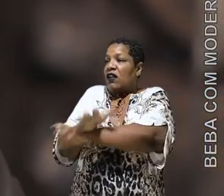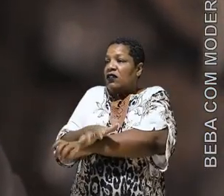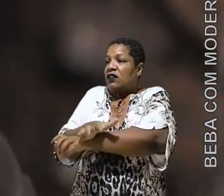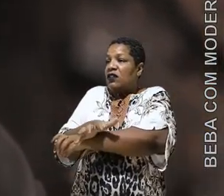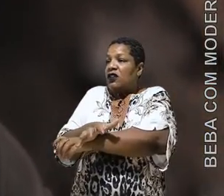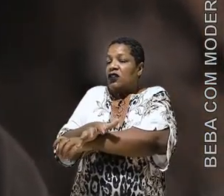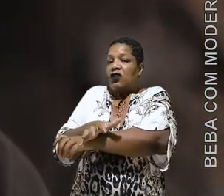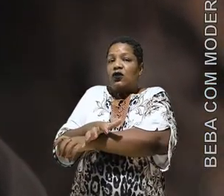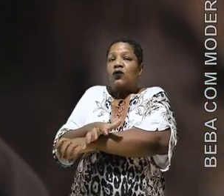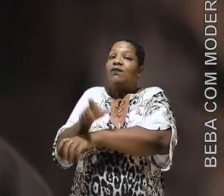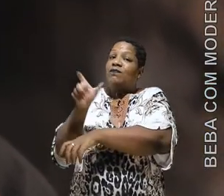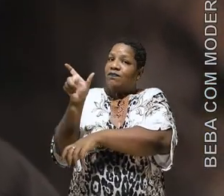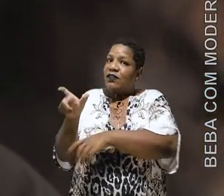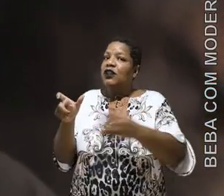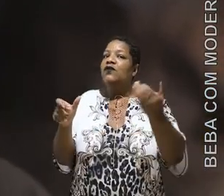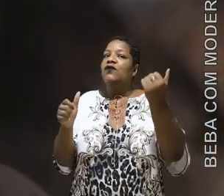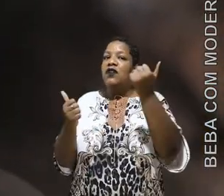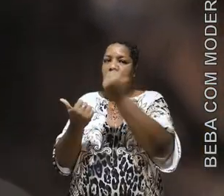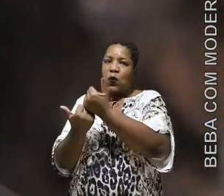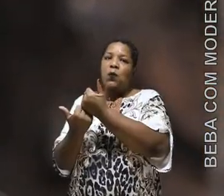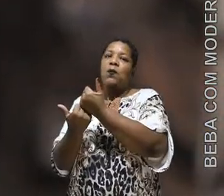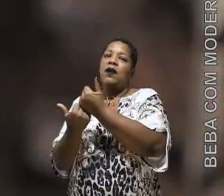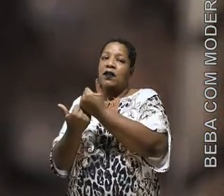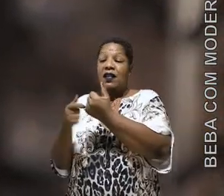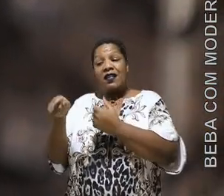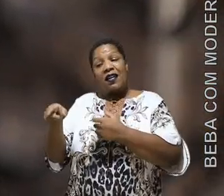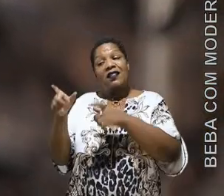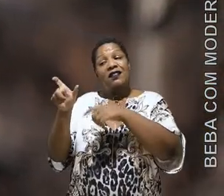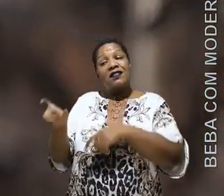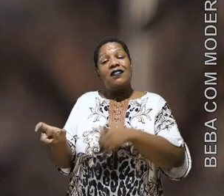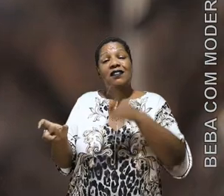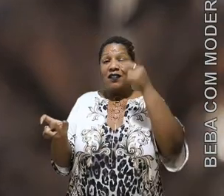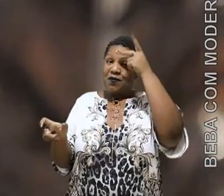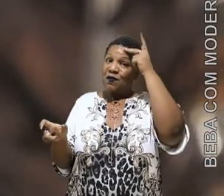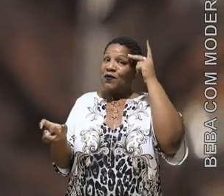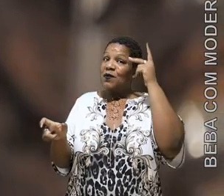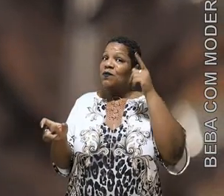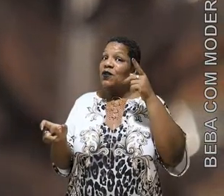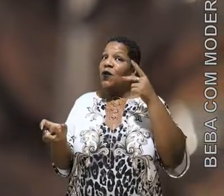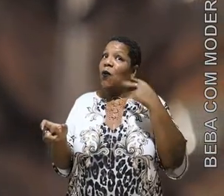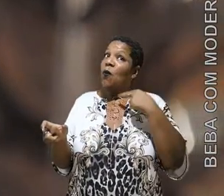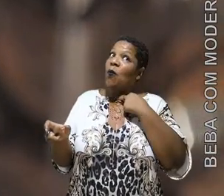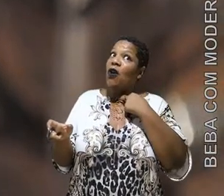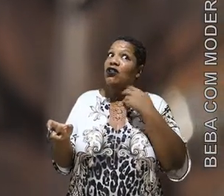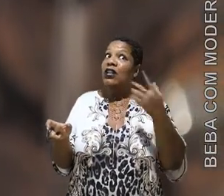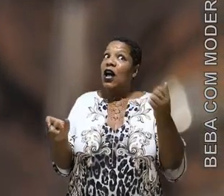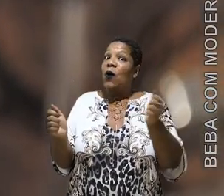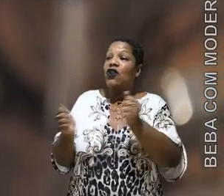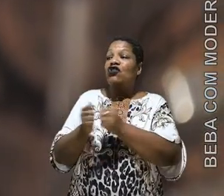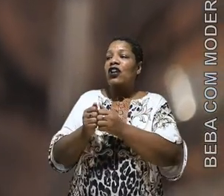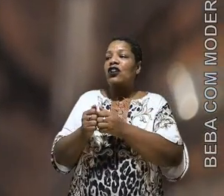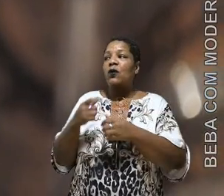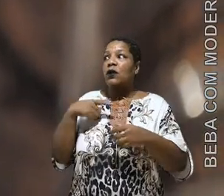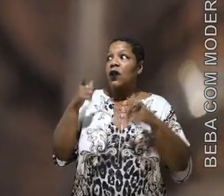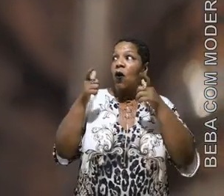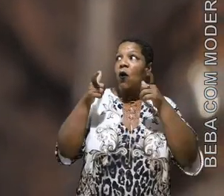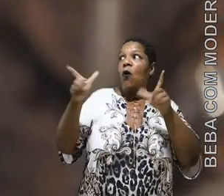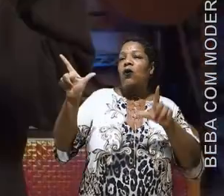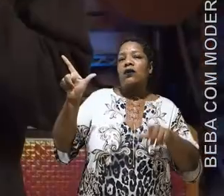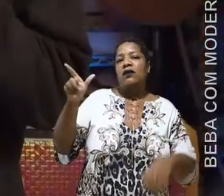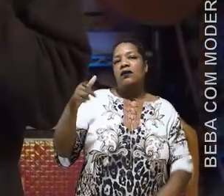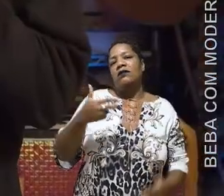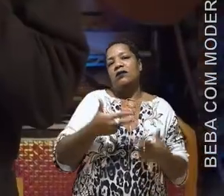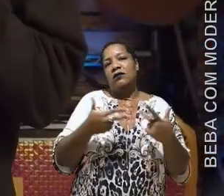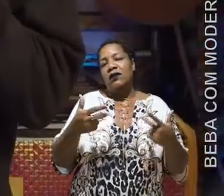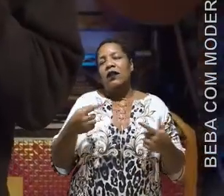mas a gente sai da quebrada fica o espaço físico é vazio fisicamente também alguém vai ocupar